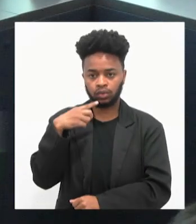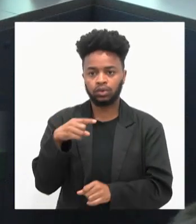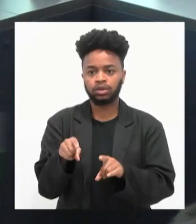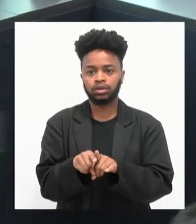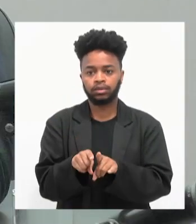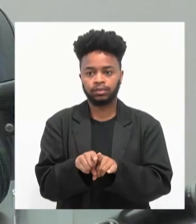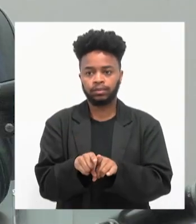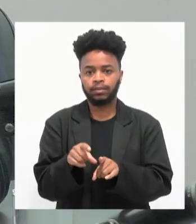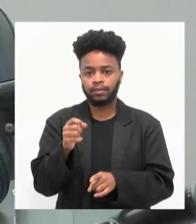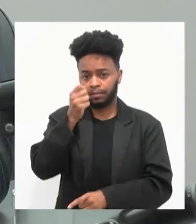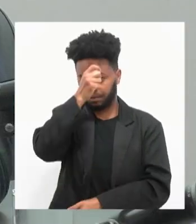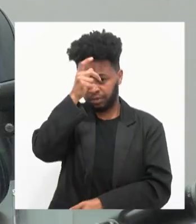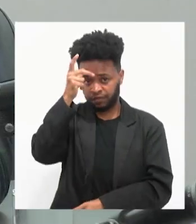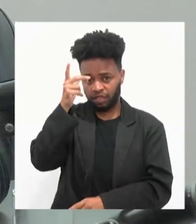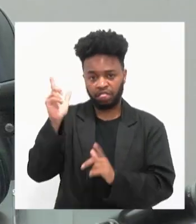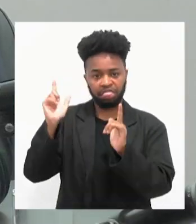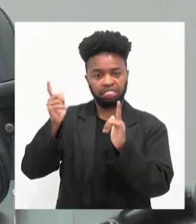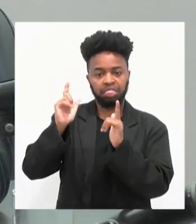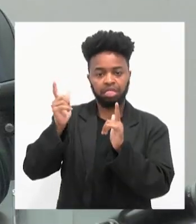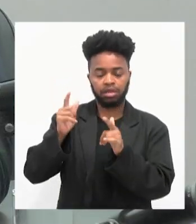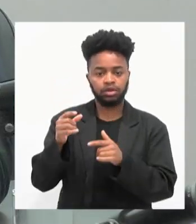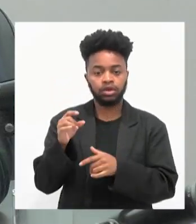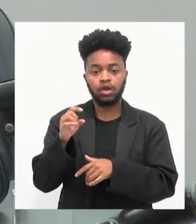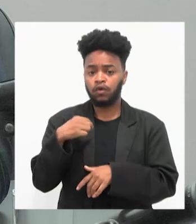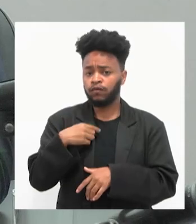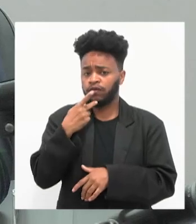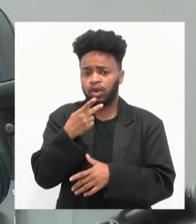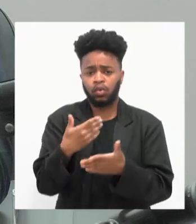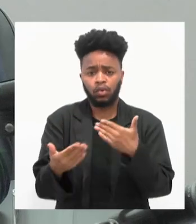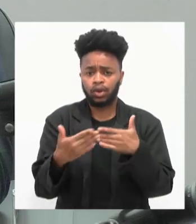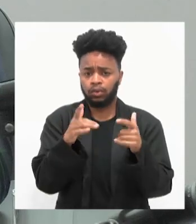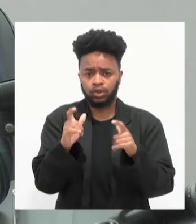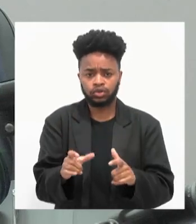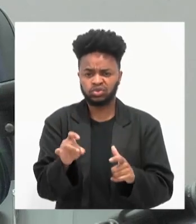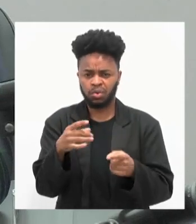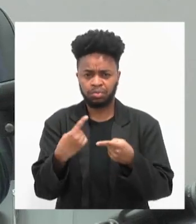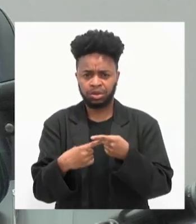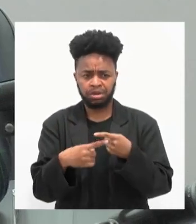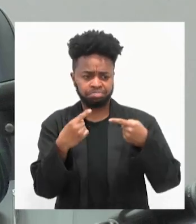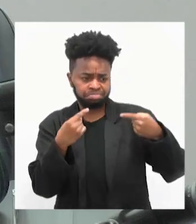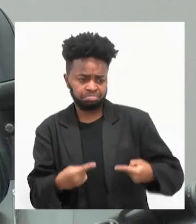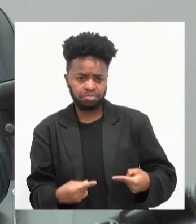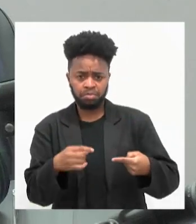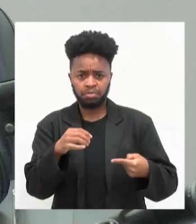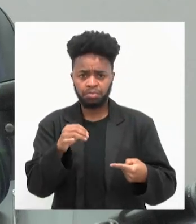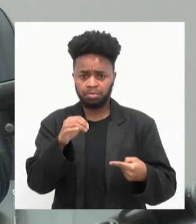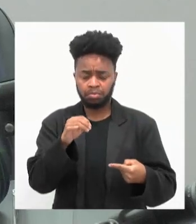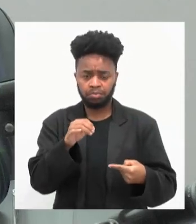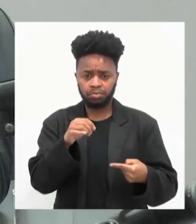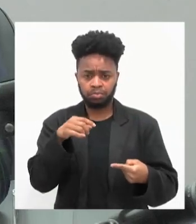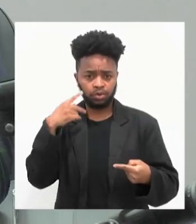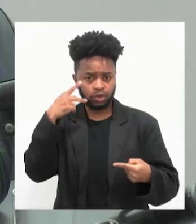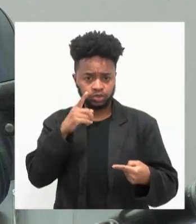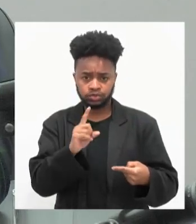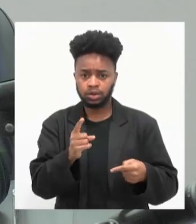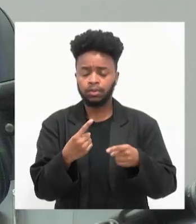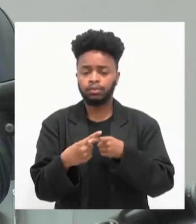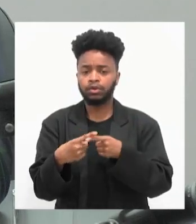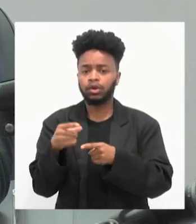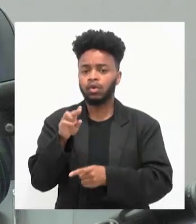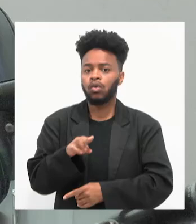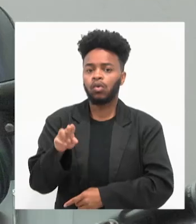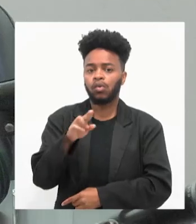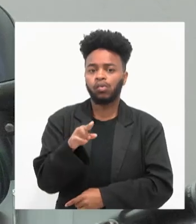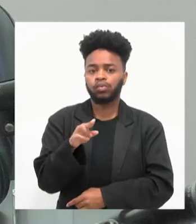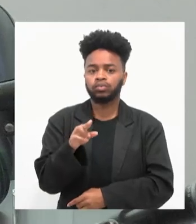desse prefeito fanfarrão, e falo isso em qualquer lugar, não é só porque é meu adversário político, não, mas que faz papagaiada por aí, usa a guarda municipal para